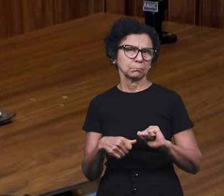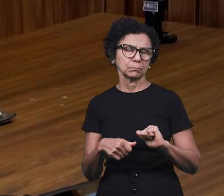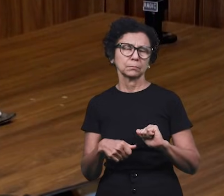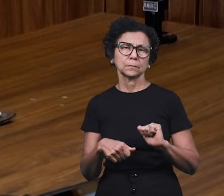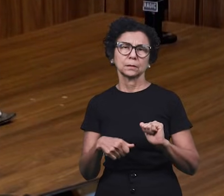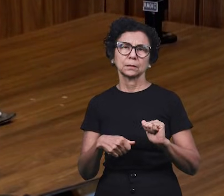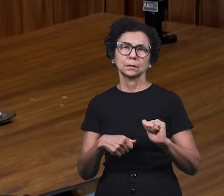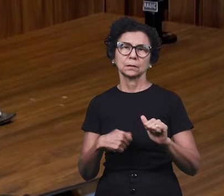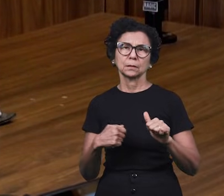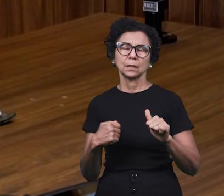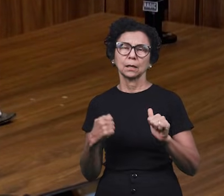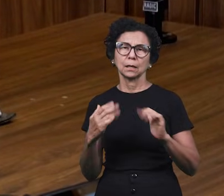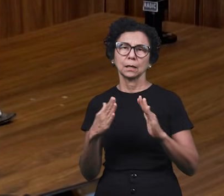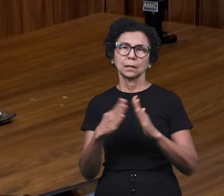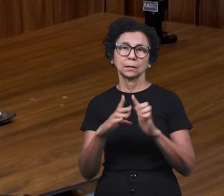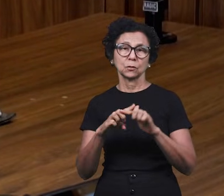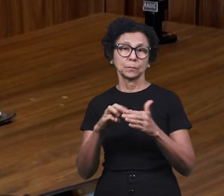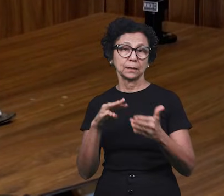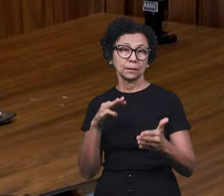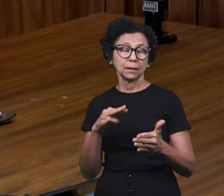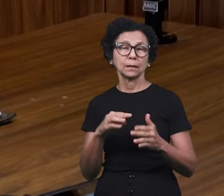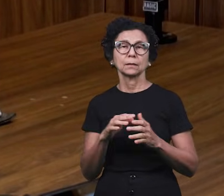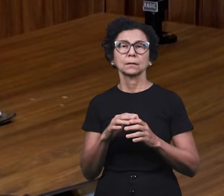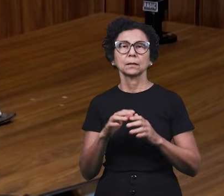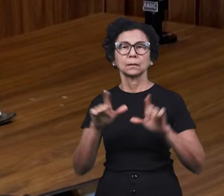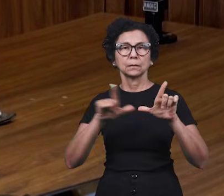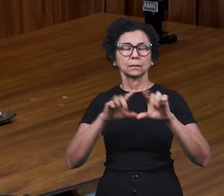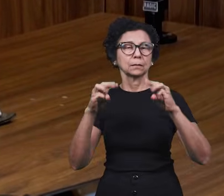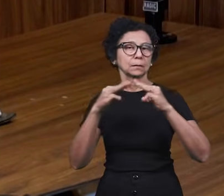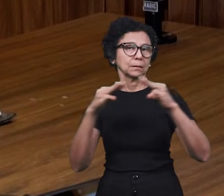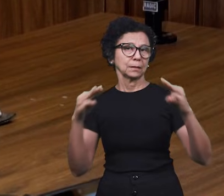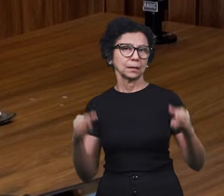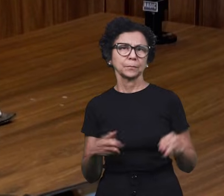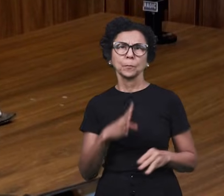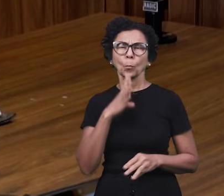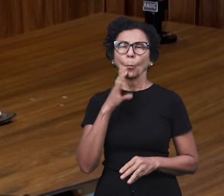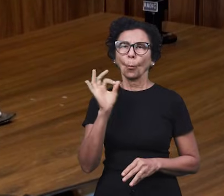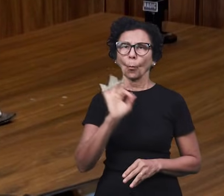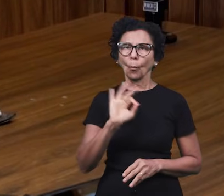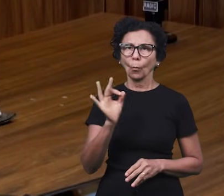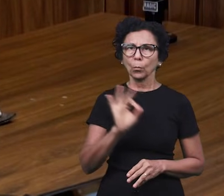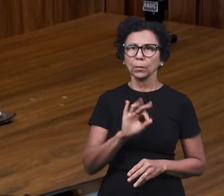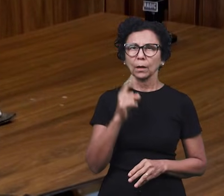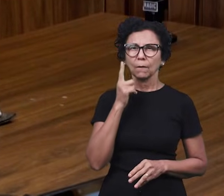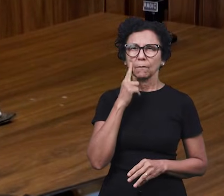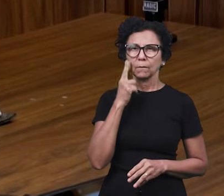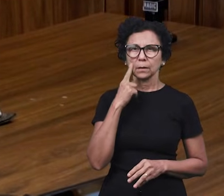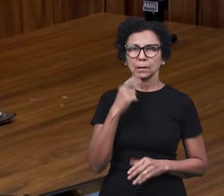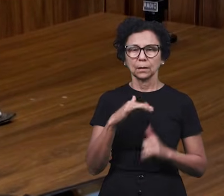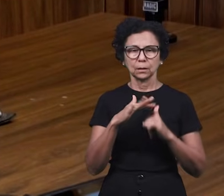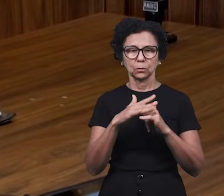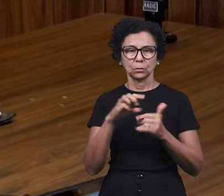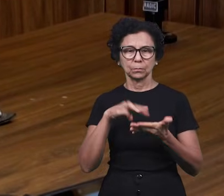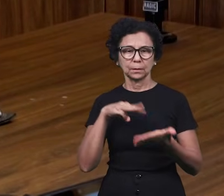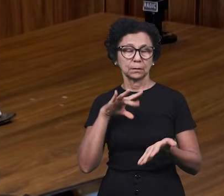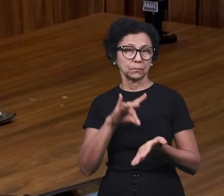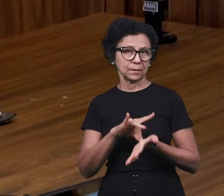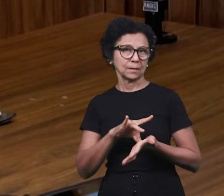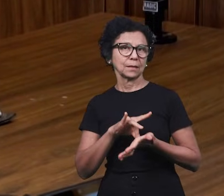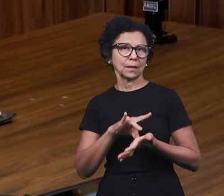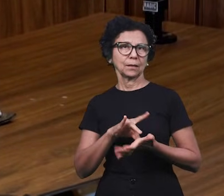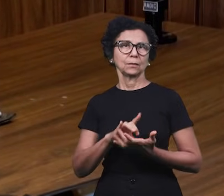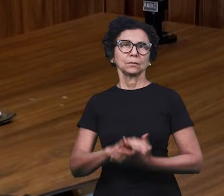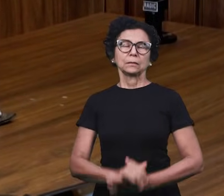da Rádio e TV Manaim. E se você ainda não conhece, pode buscar aí no YouTube, Igreja Cristã Maranata Oficial,